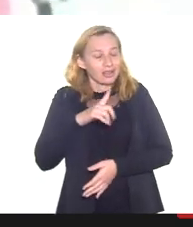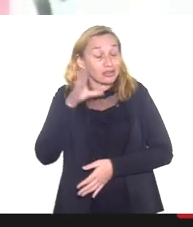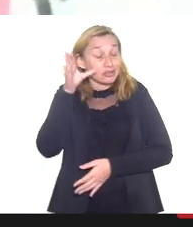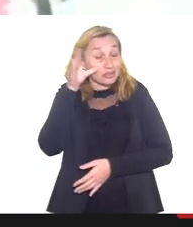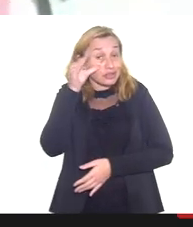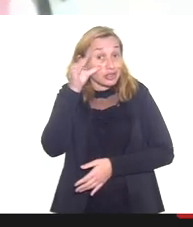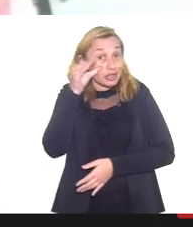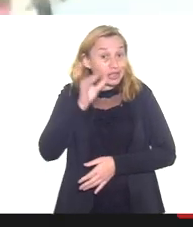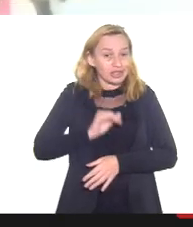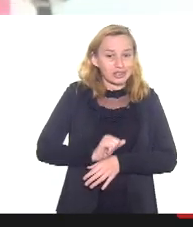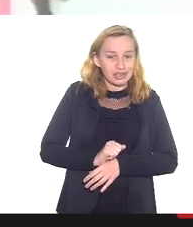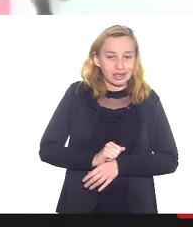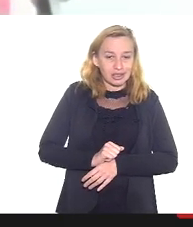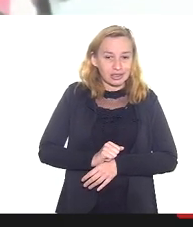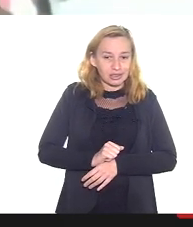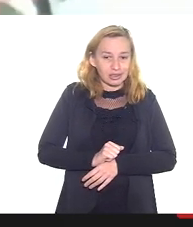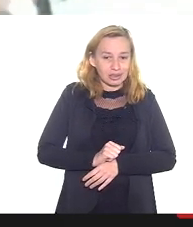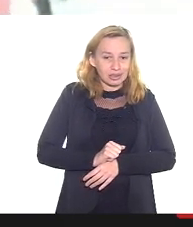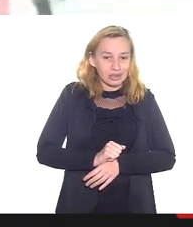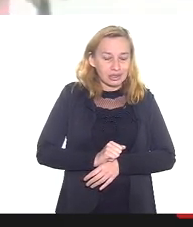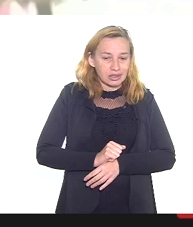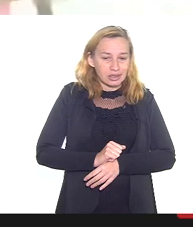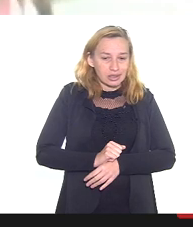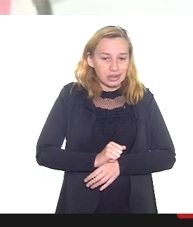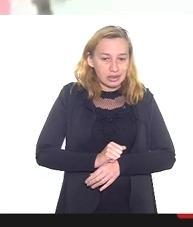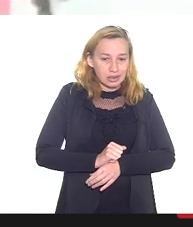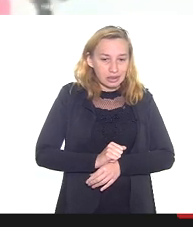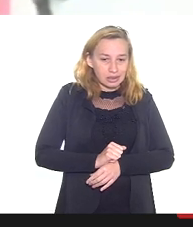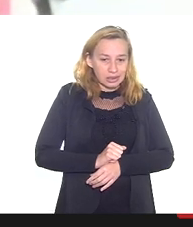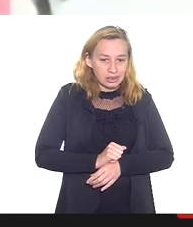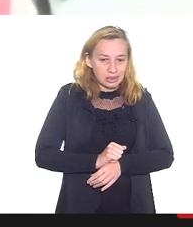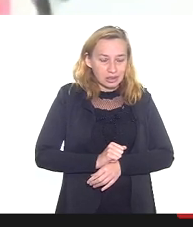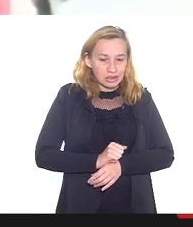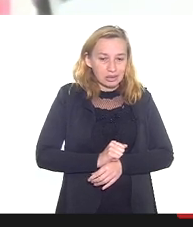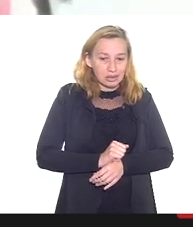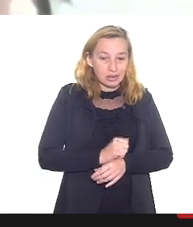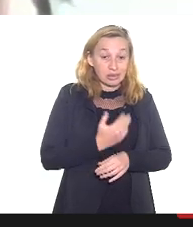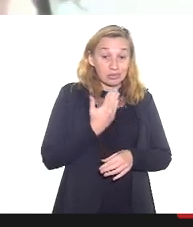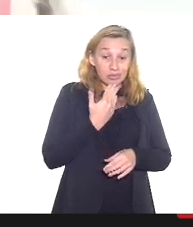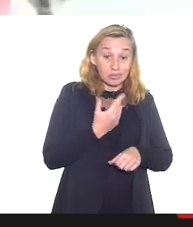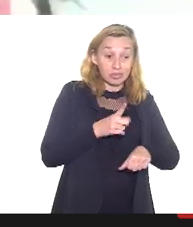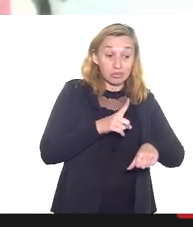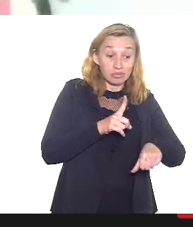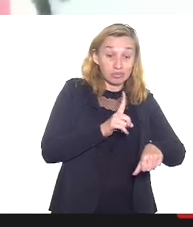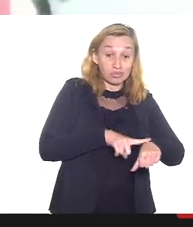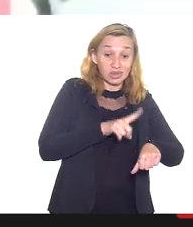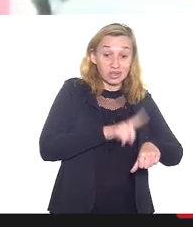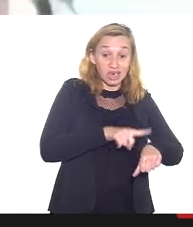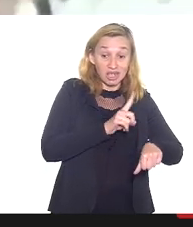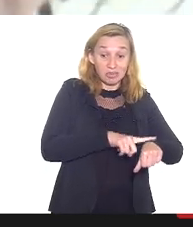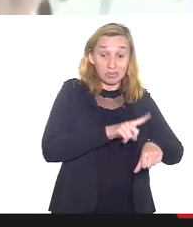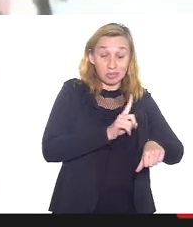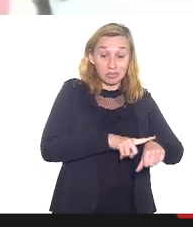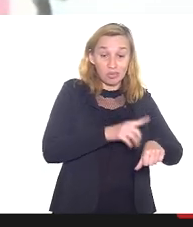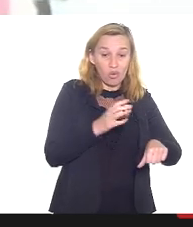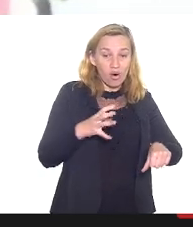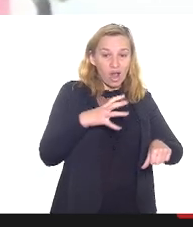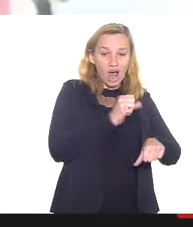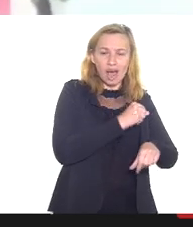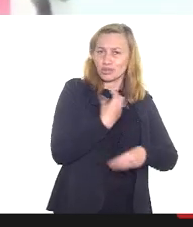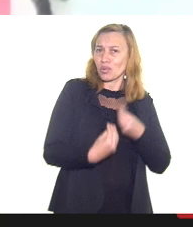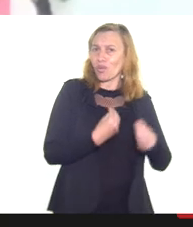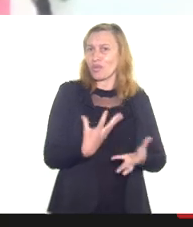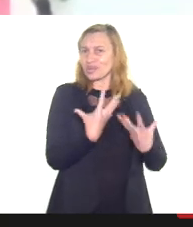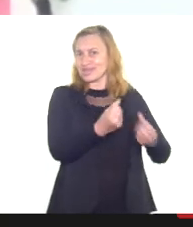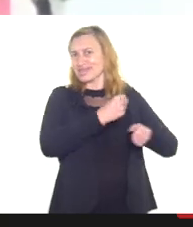de, por uma medida provisória, como nós vamos aceitar uma medida provisória de qualquer maneira, mas especialmente